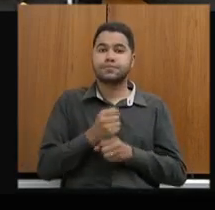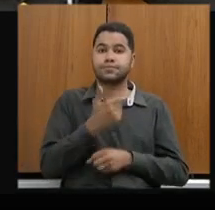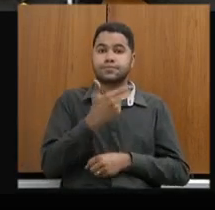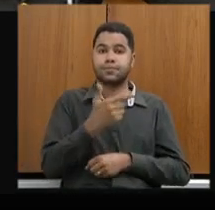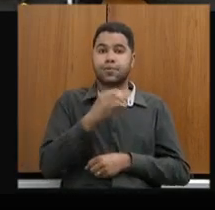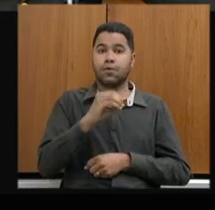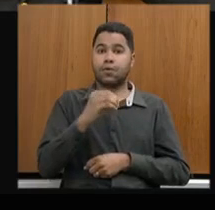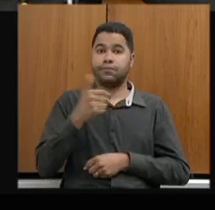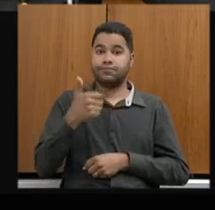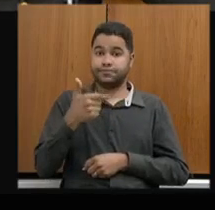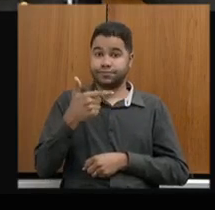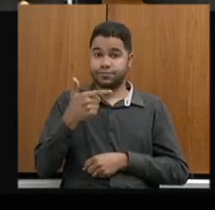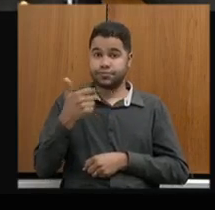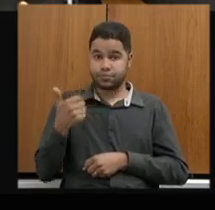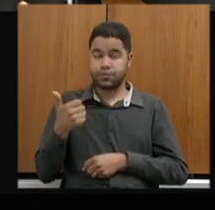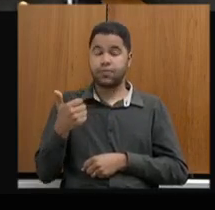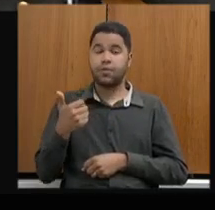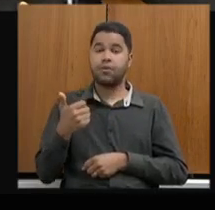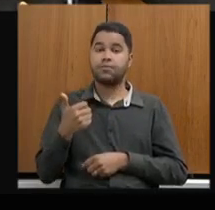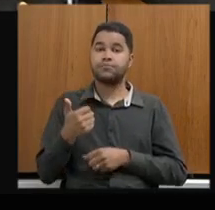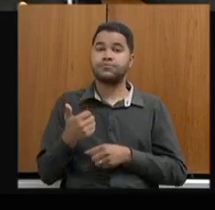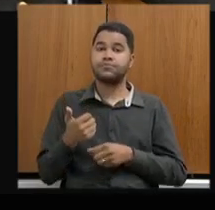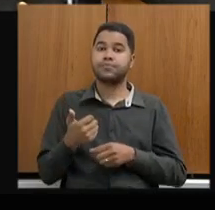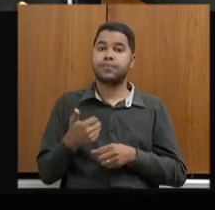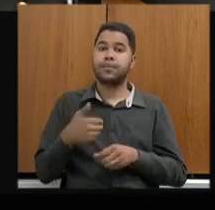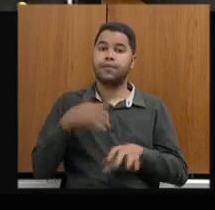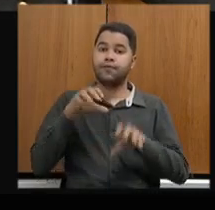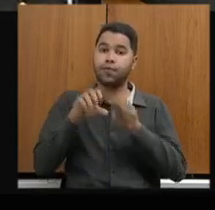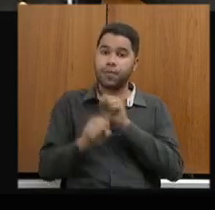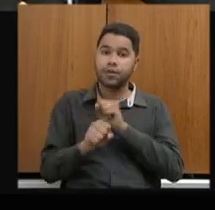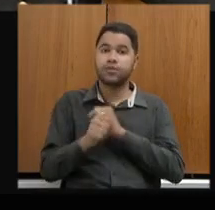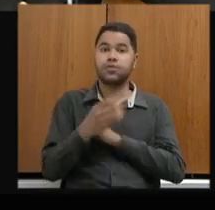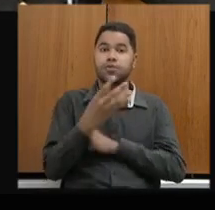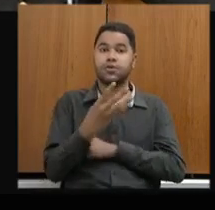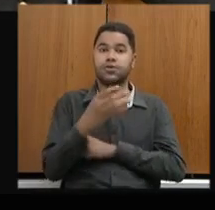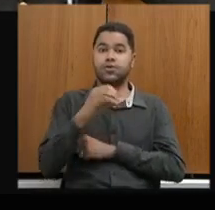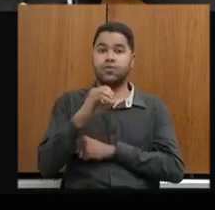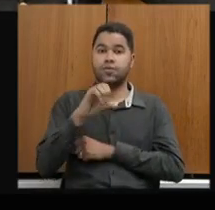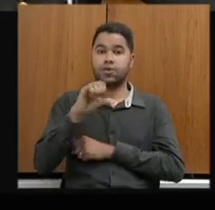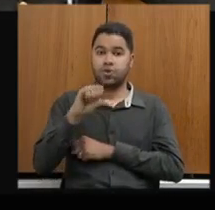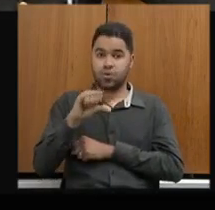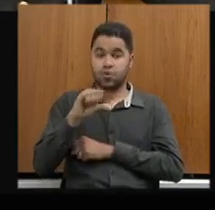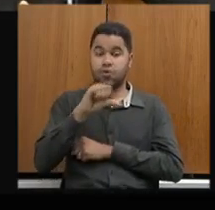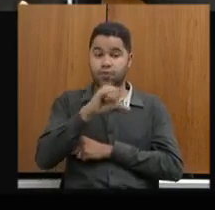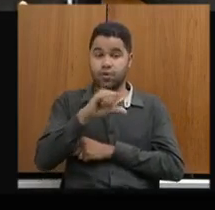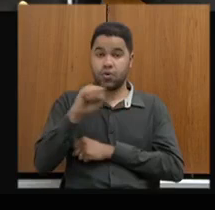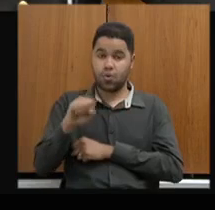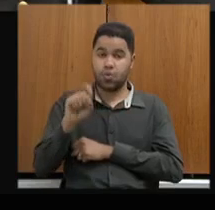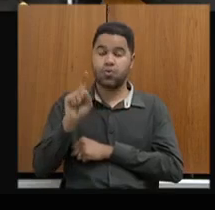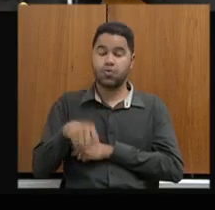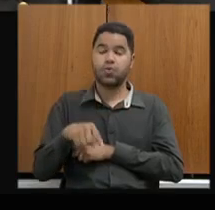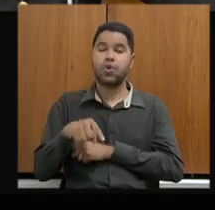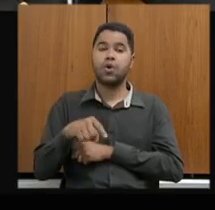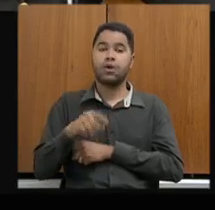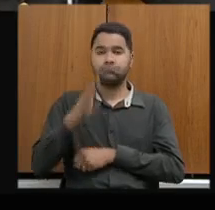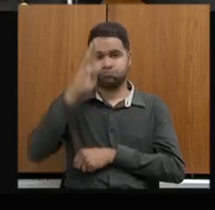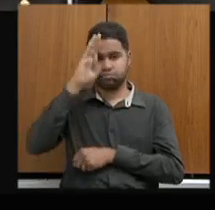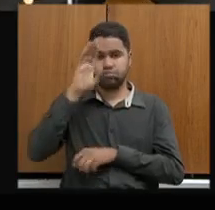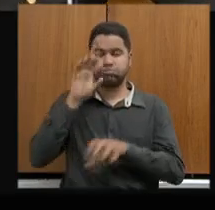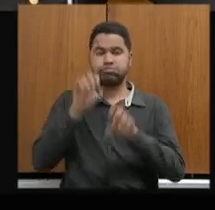2021 tivemos a formação de 498 soldados formados